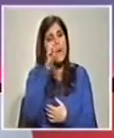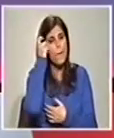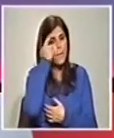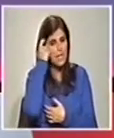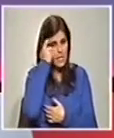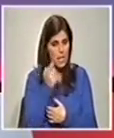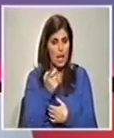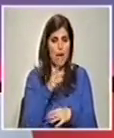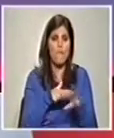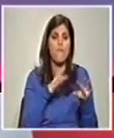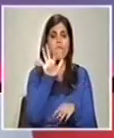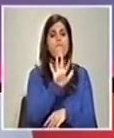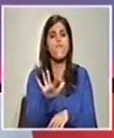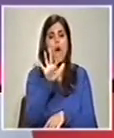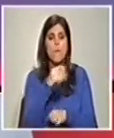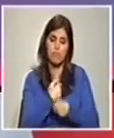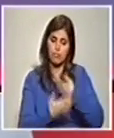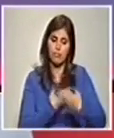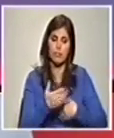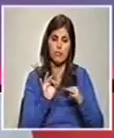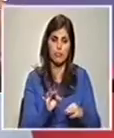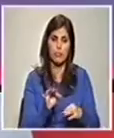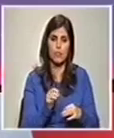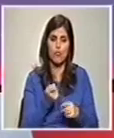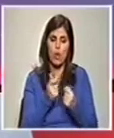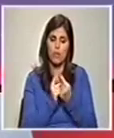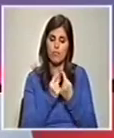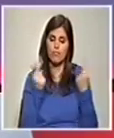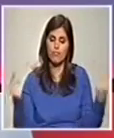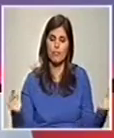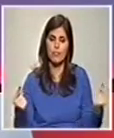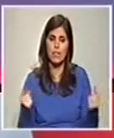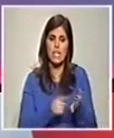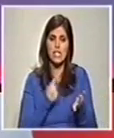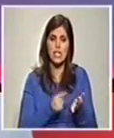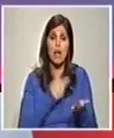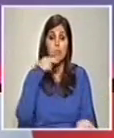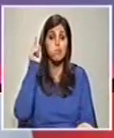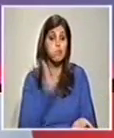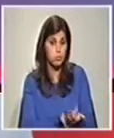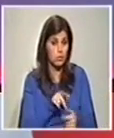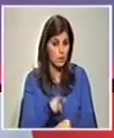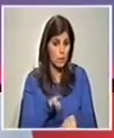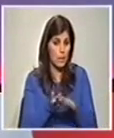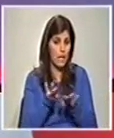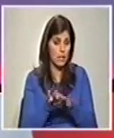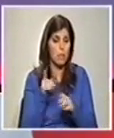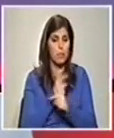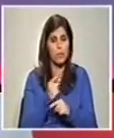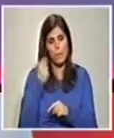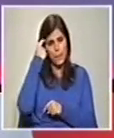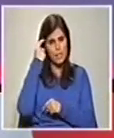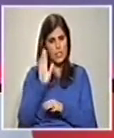de agir estão ainda muito divorciadas da necessidade profunda do terreno. Porquê? Porque já se pensa a